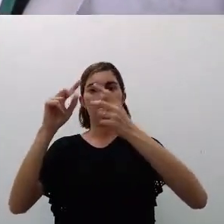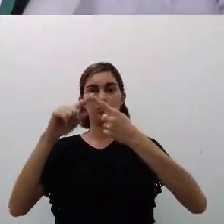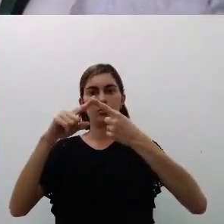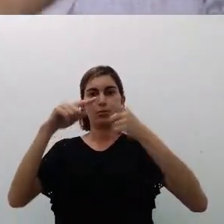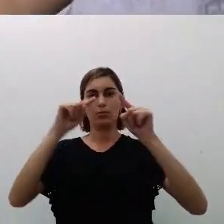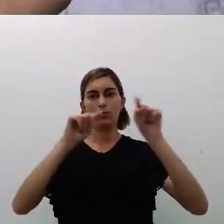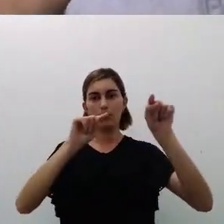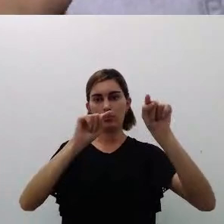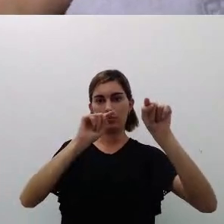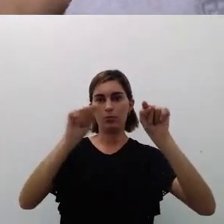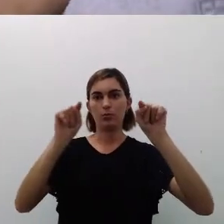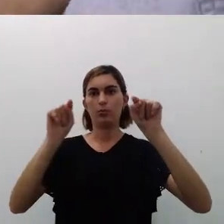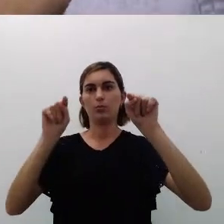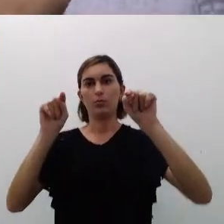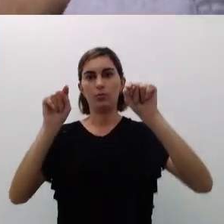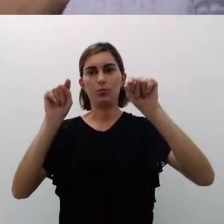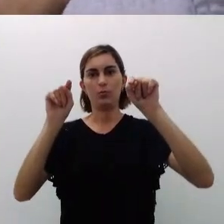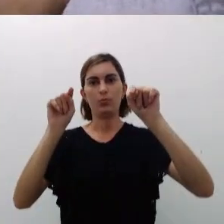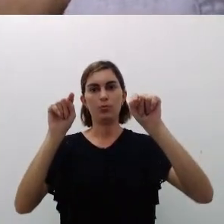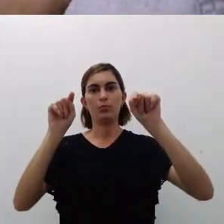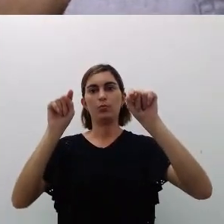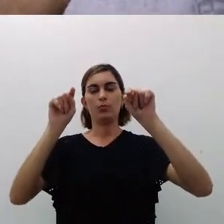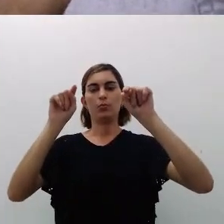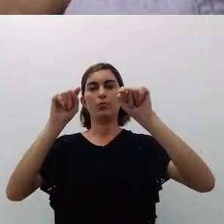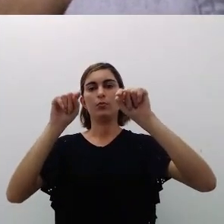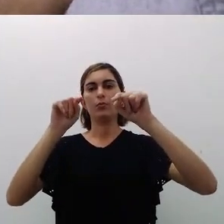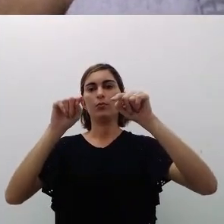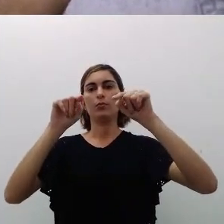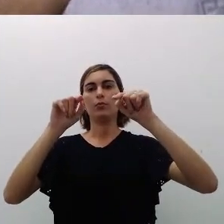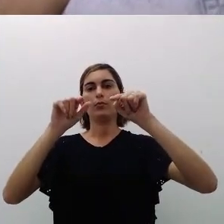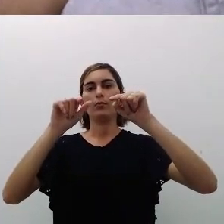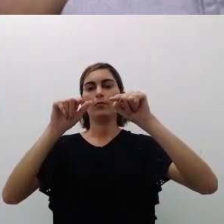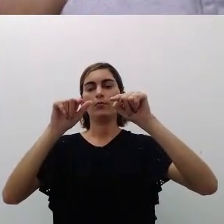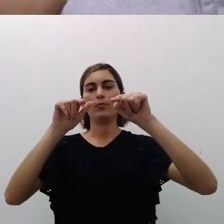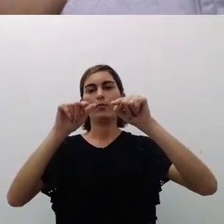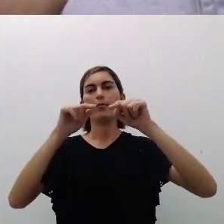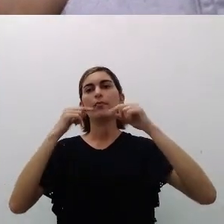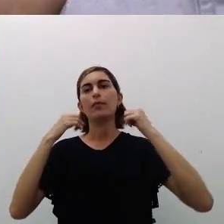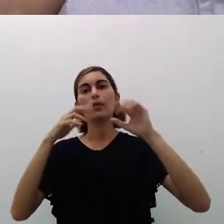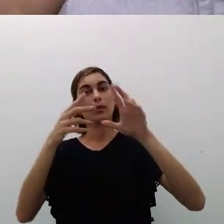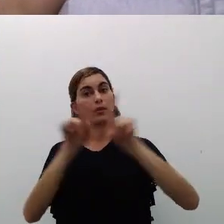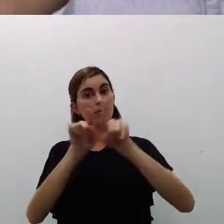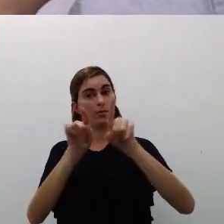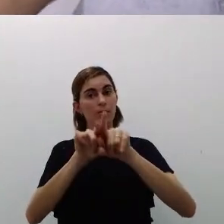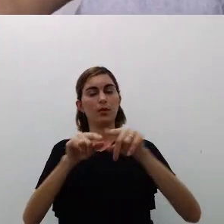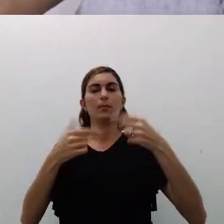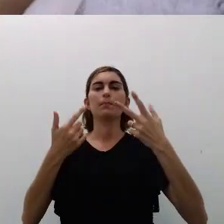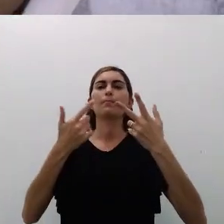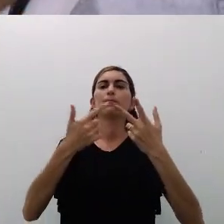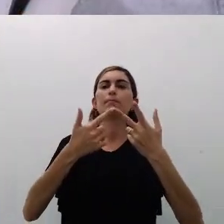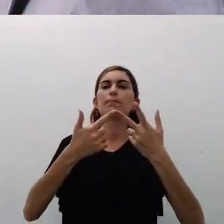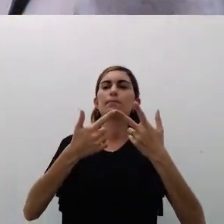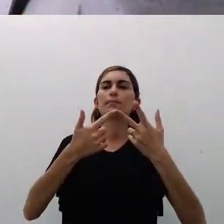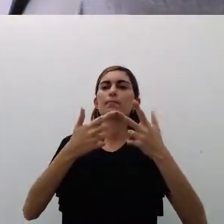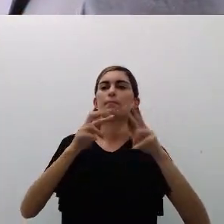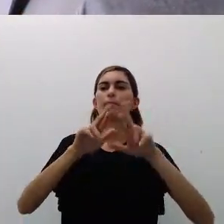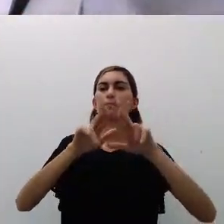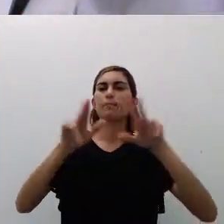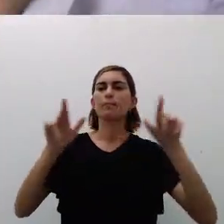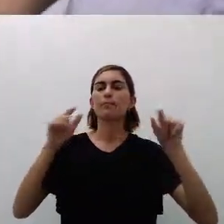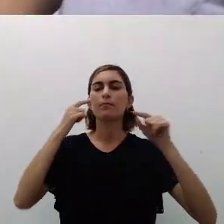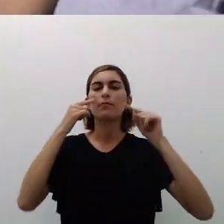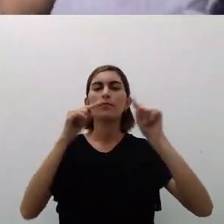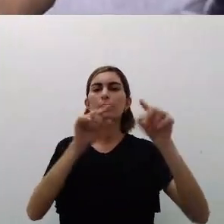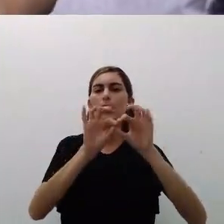estou analisando aqui as alturas, as medidas,